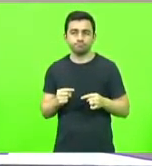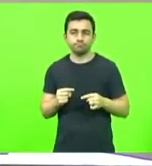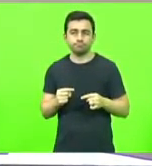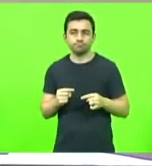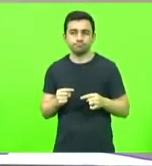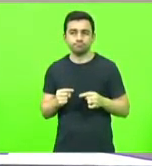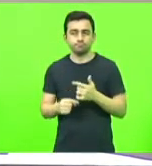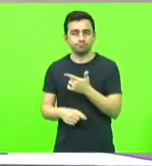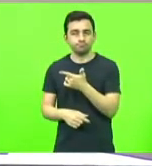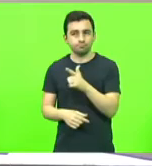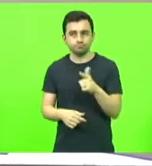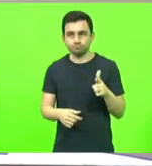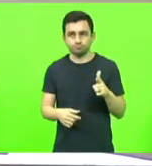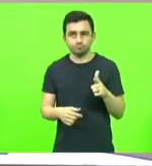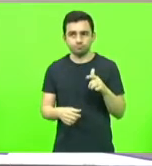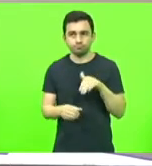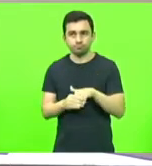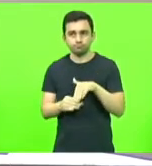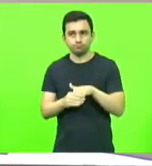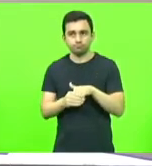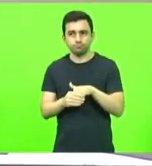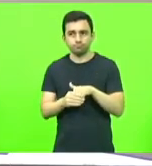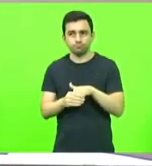Não havendo quem queira discutir, em votação.